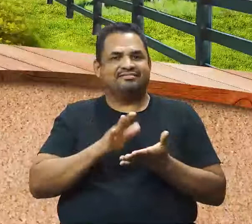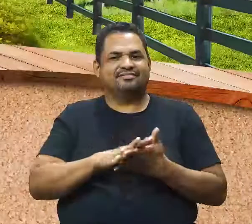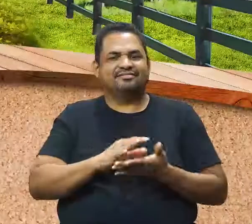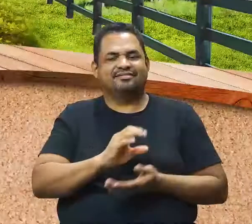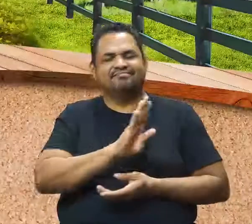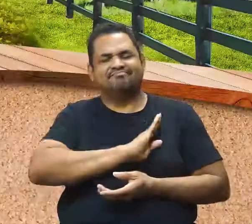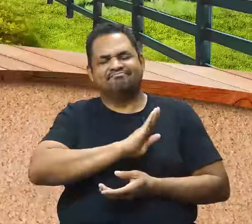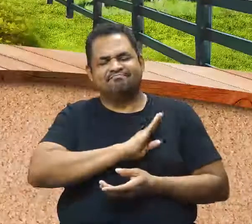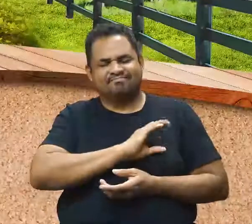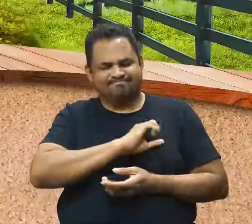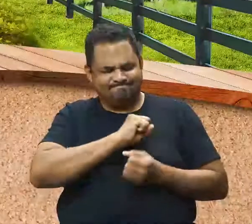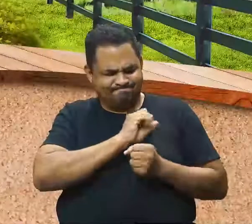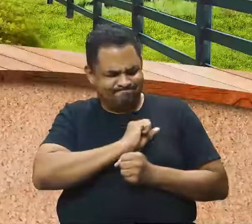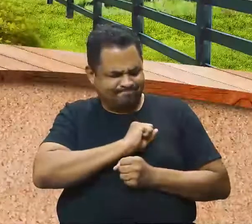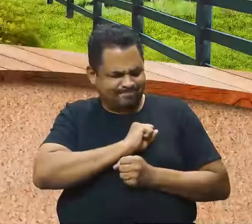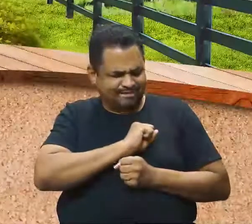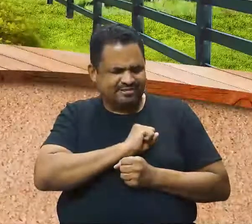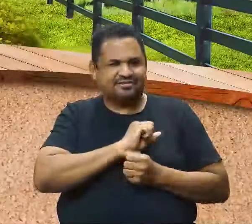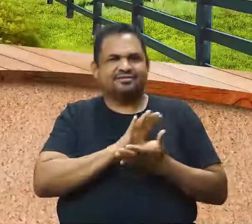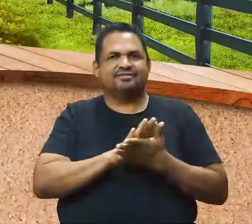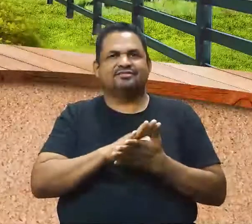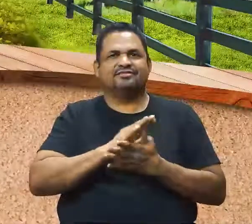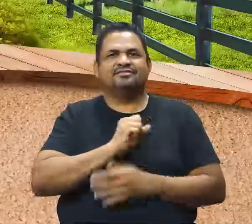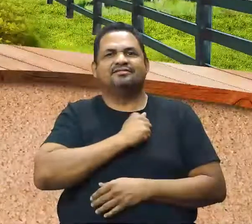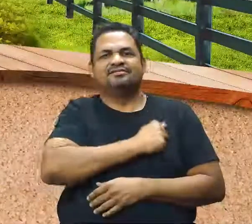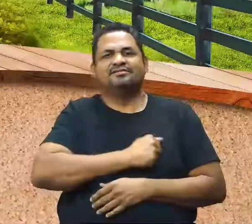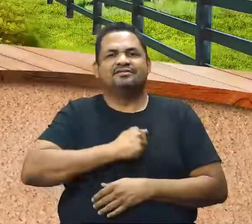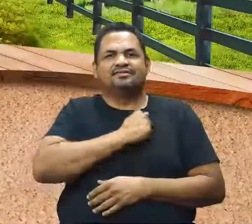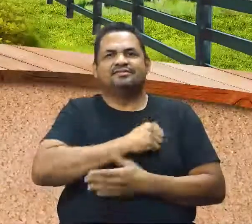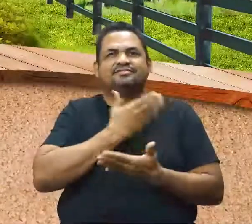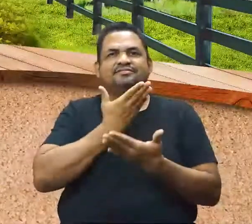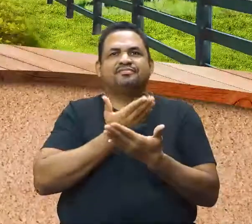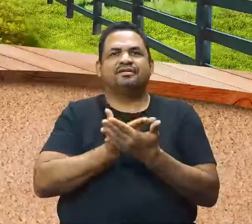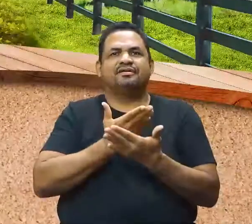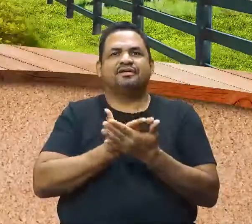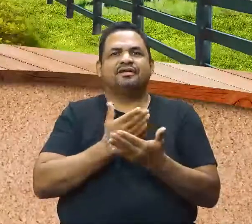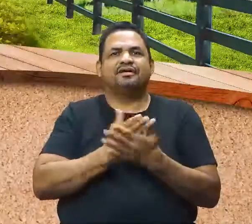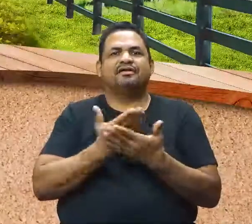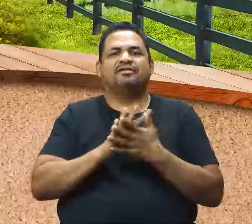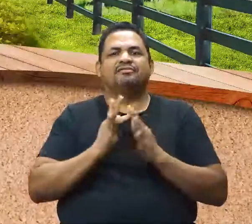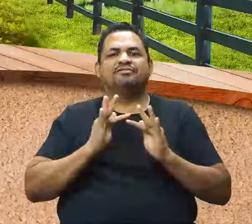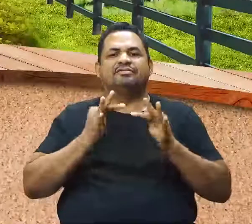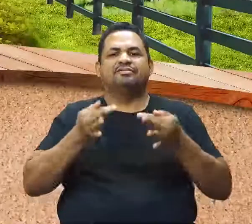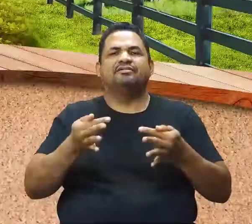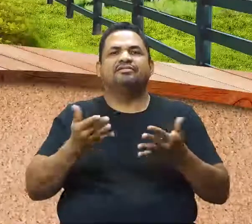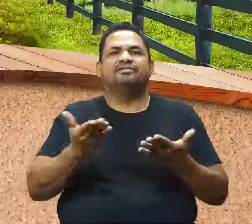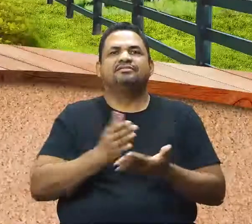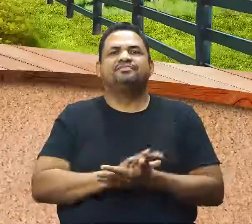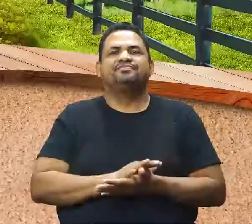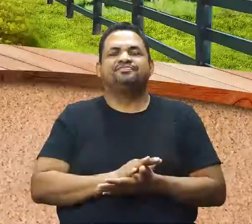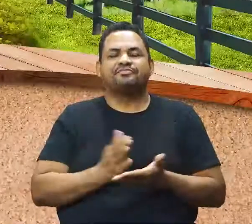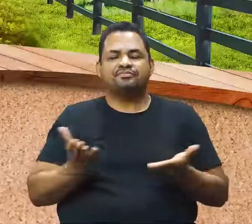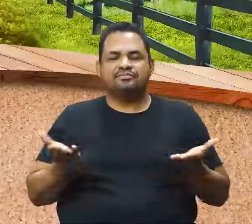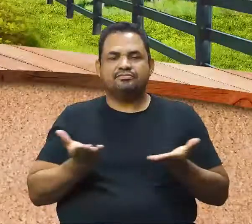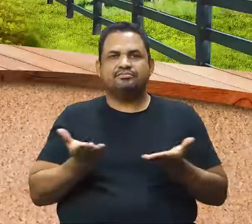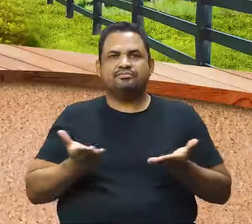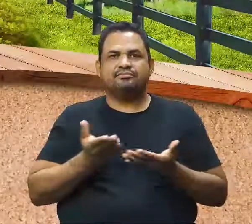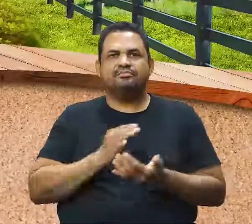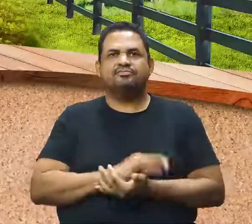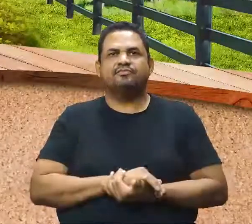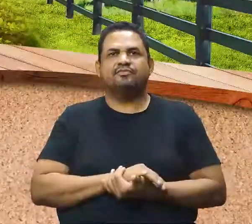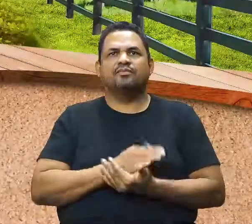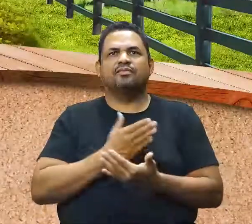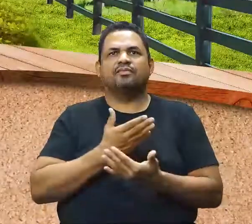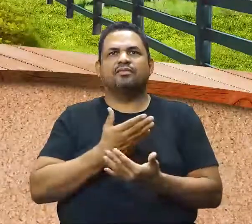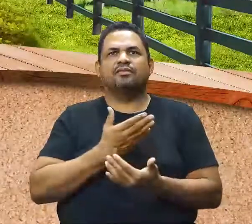coração apertadinho de saudade, já estamos iniciando lá os finais das aulas. Agora, já estamos aí, ó,